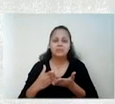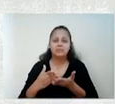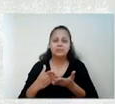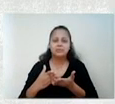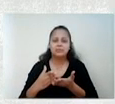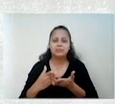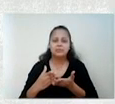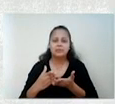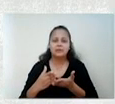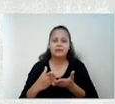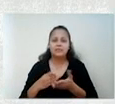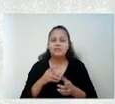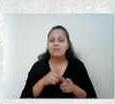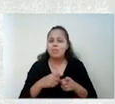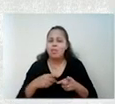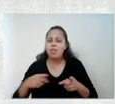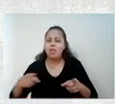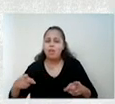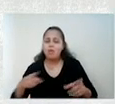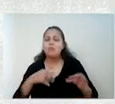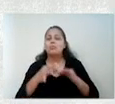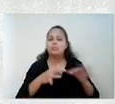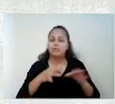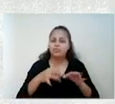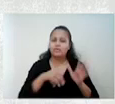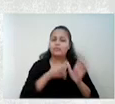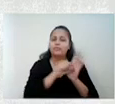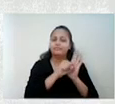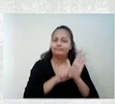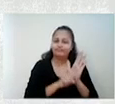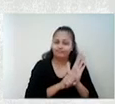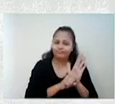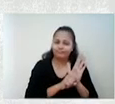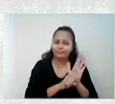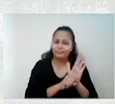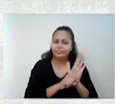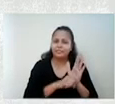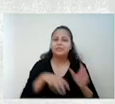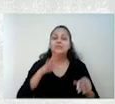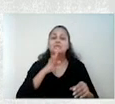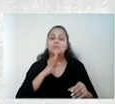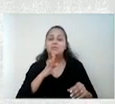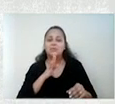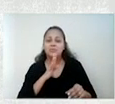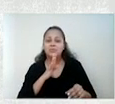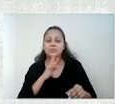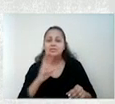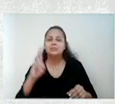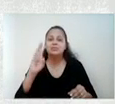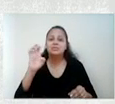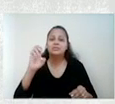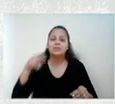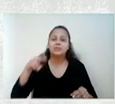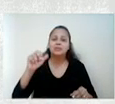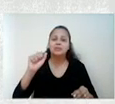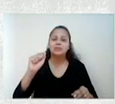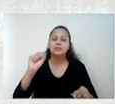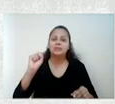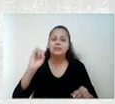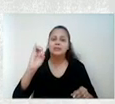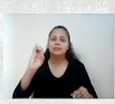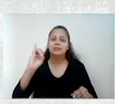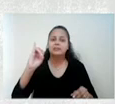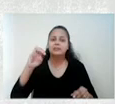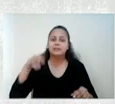um longo processo que duraria séculos, conhecido como Renascimento Comercial.